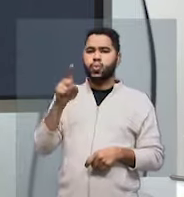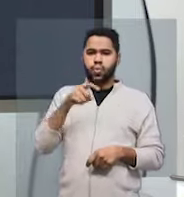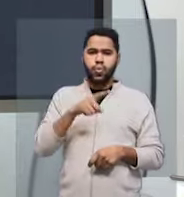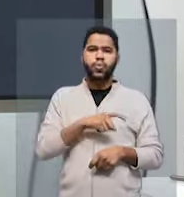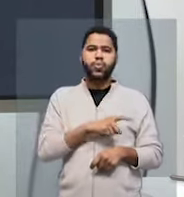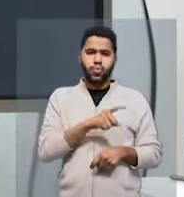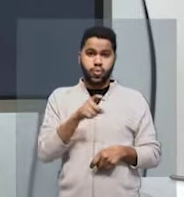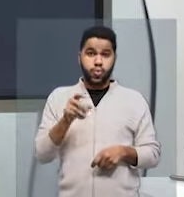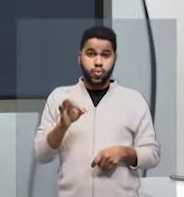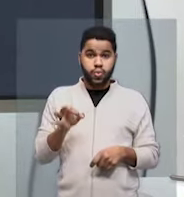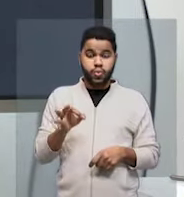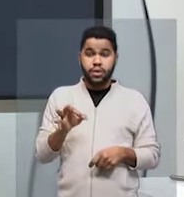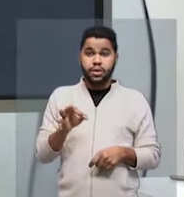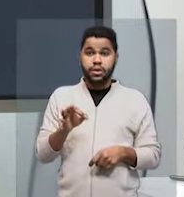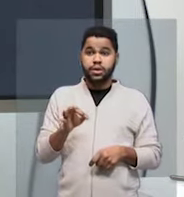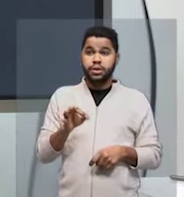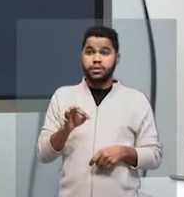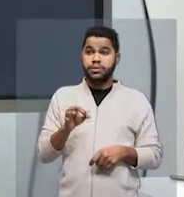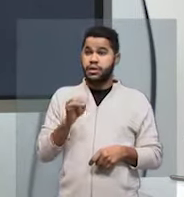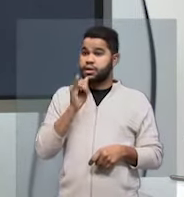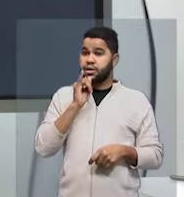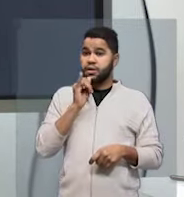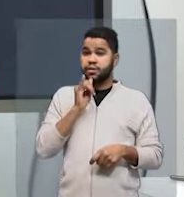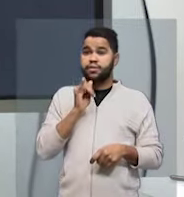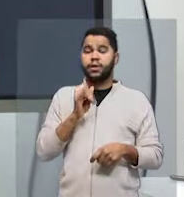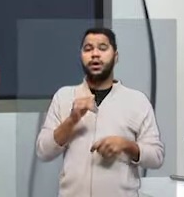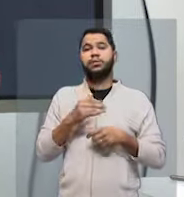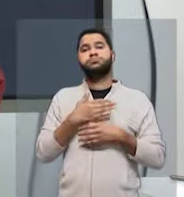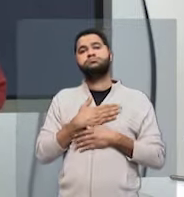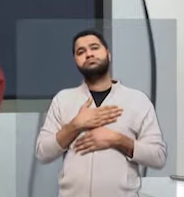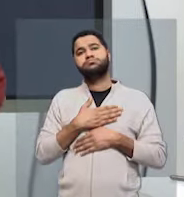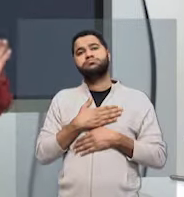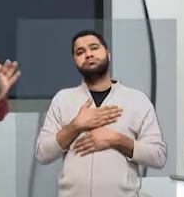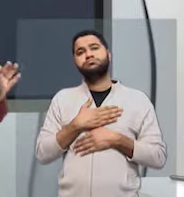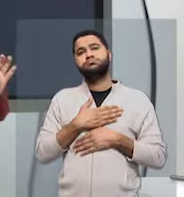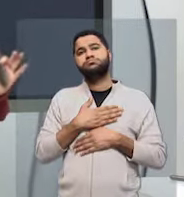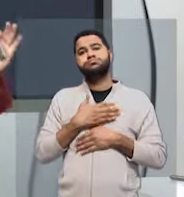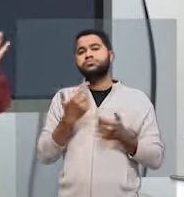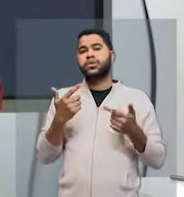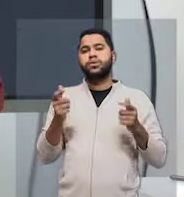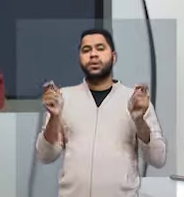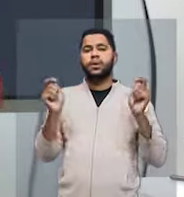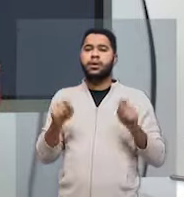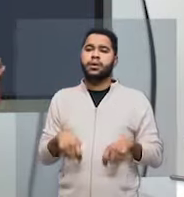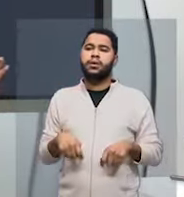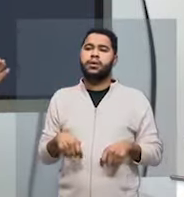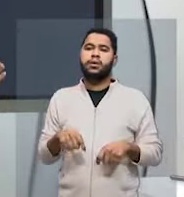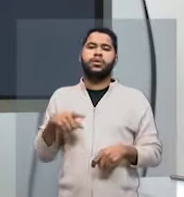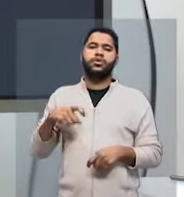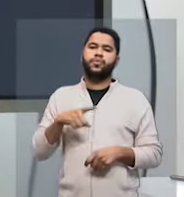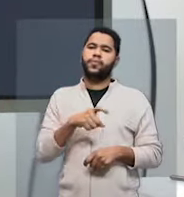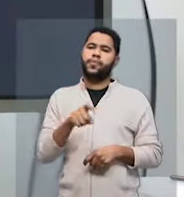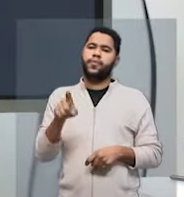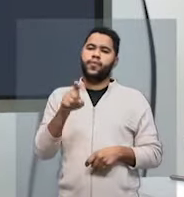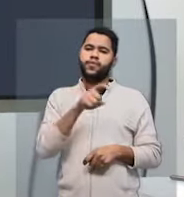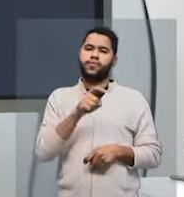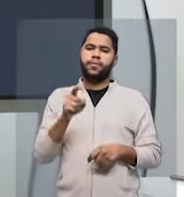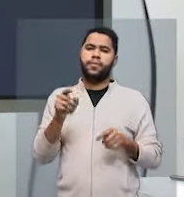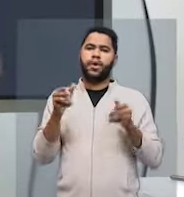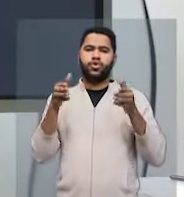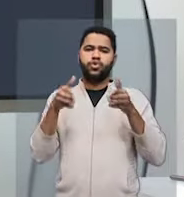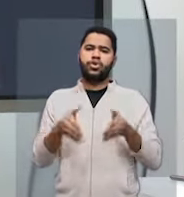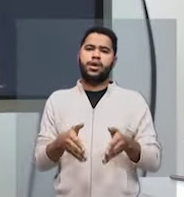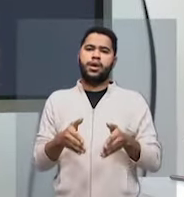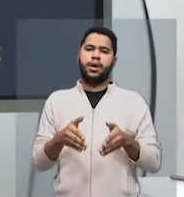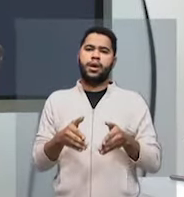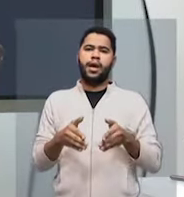caudazinha que movimenta? Se ele não passar pelo epidídimo, ficar lá descansando ali, ele não tem a capacidade de movimentar para chegar até